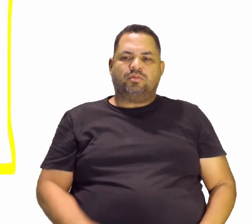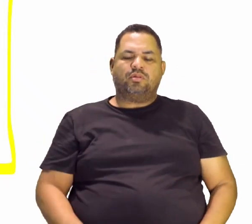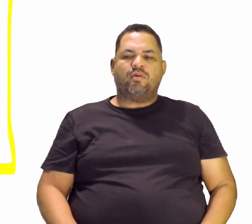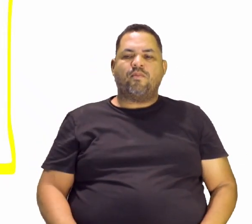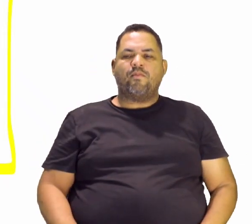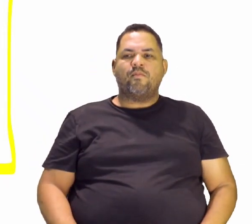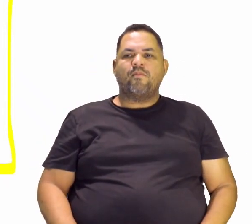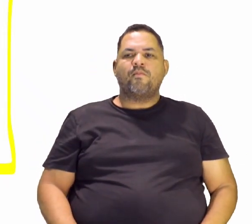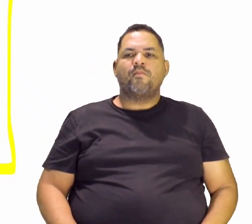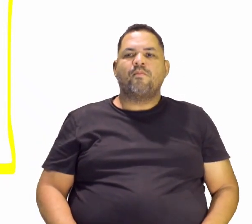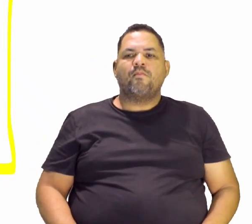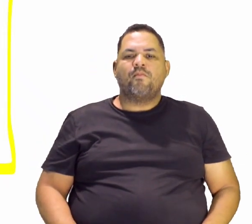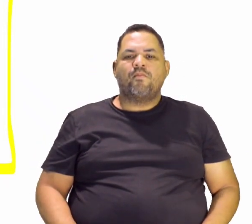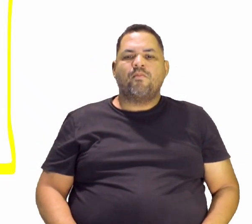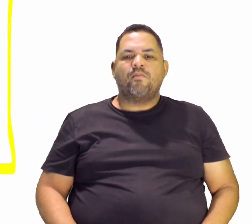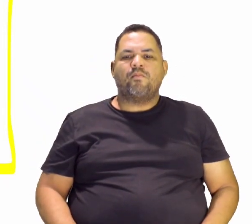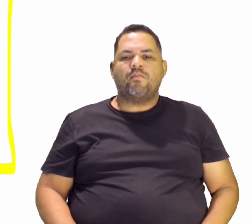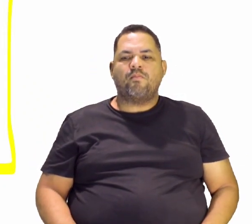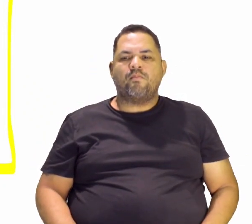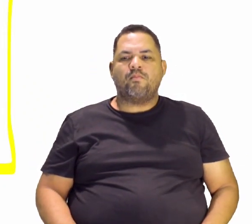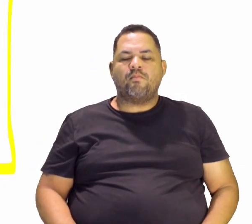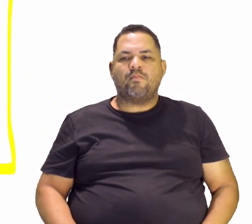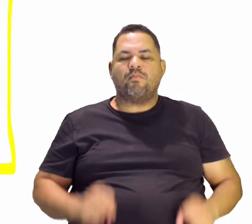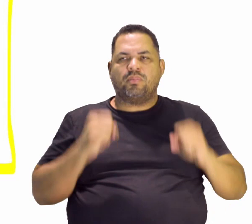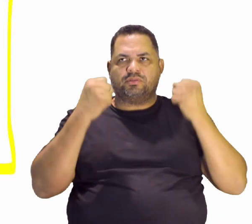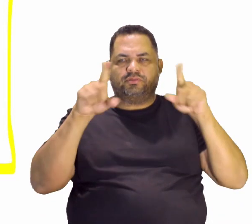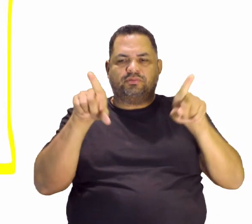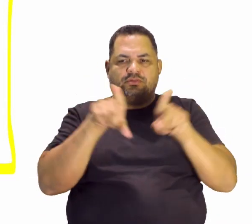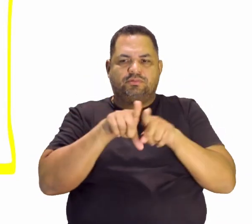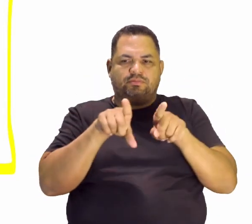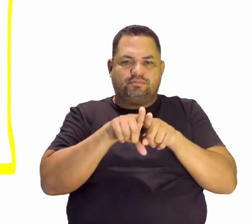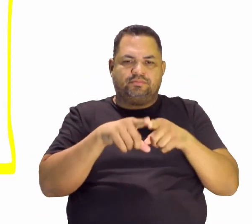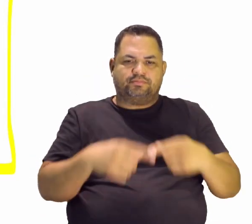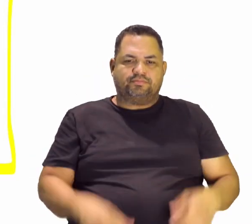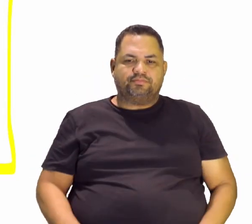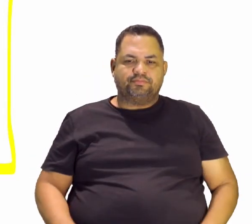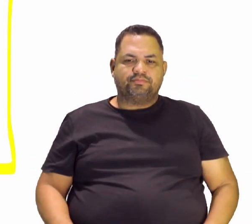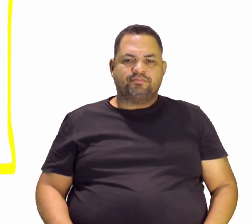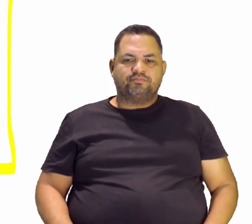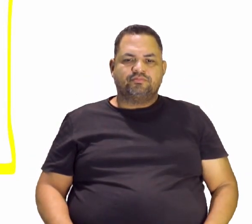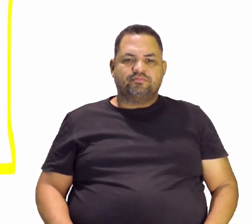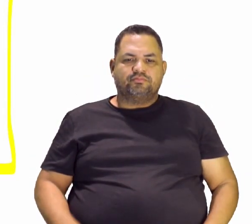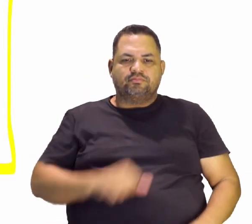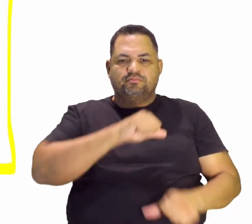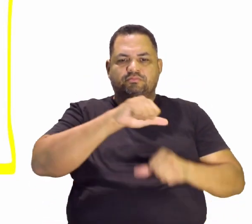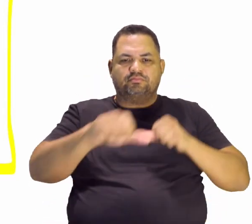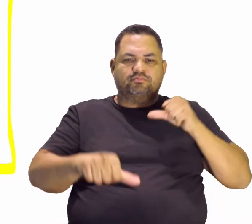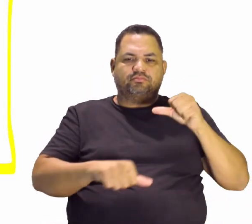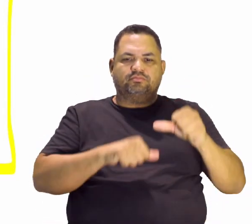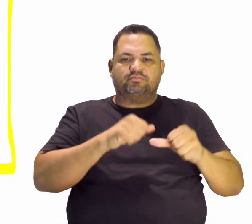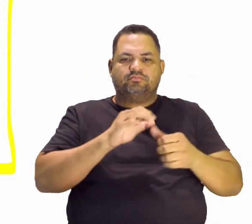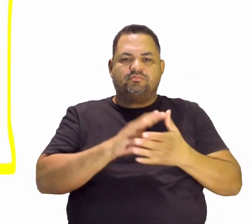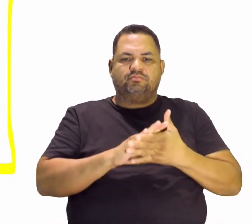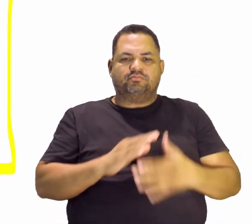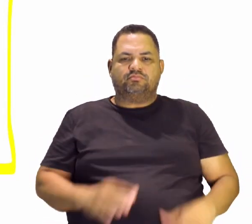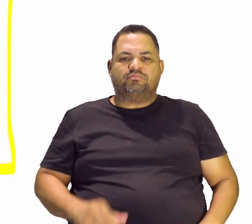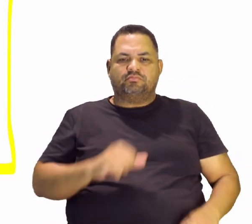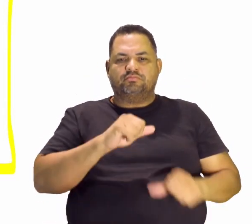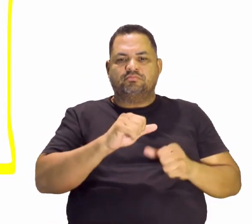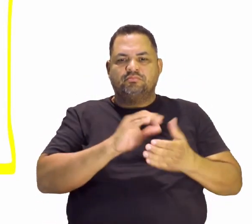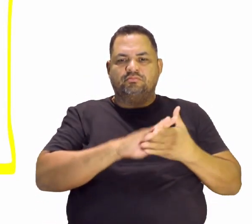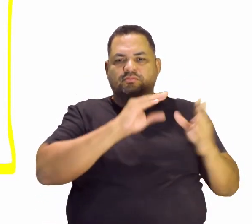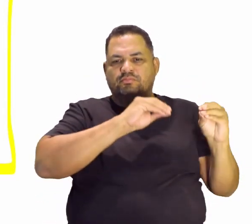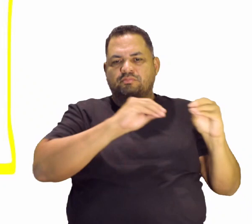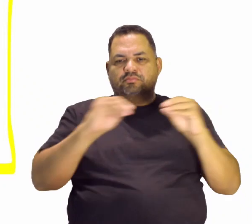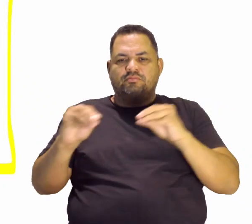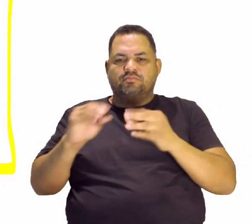da área biológica, da educação física, a gente percebe muito isso. E aí transforma-se aí, leva-se a cadeia de transporte